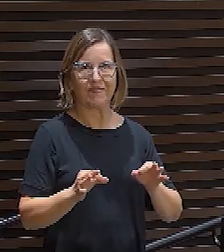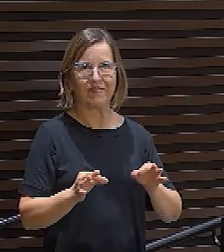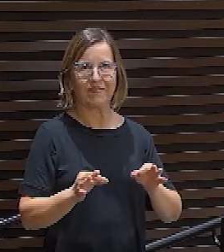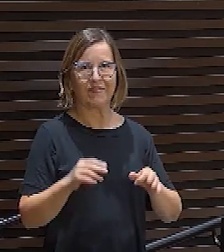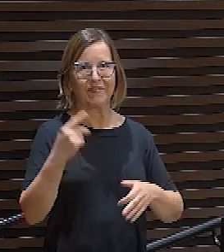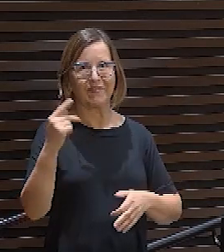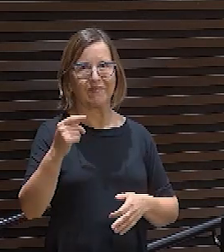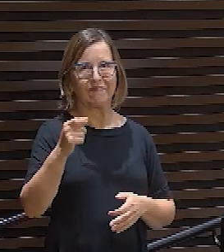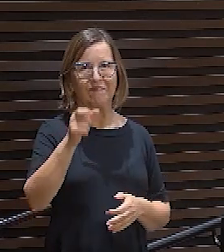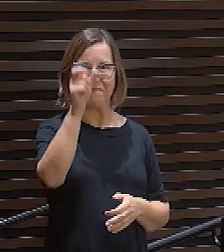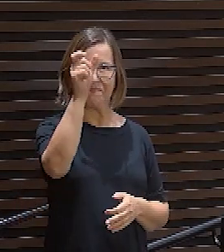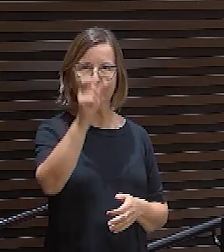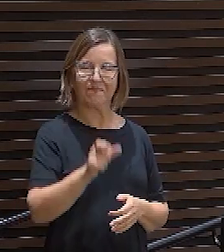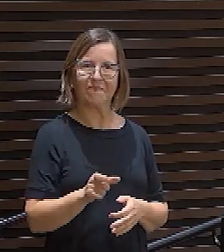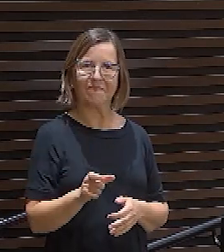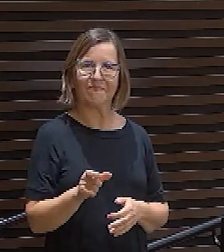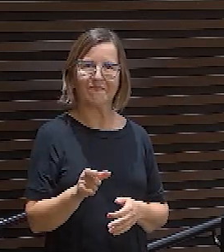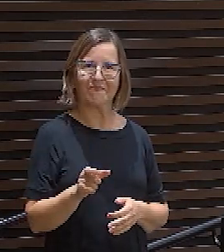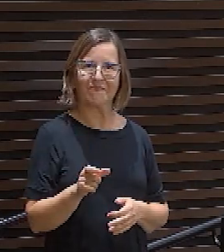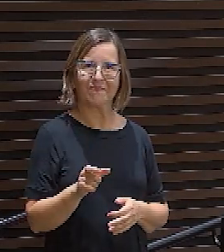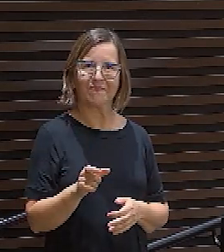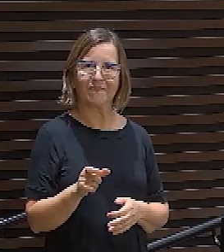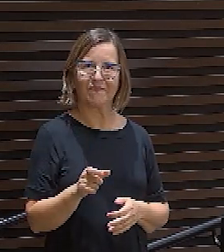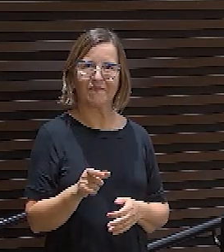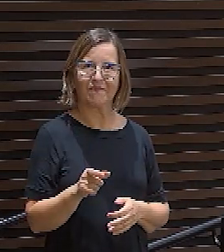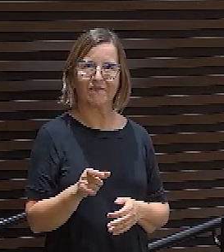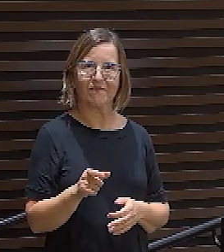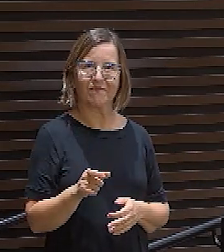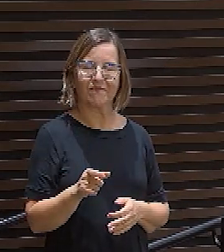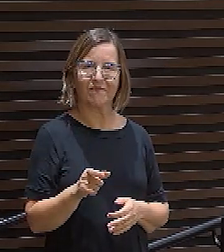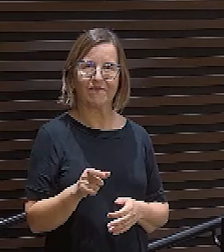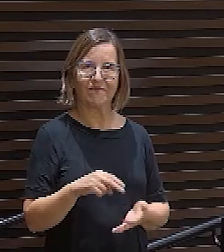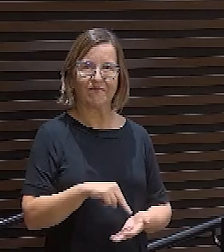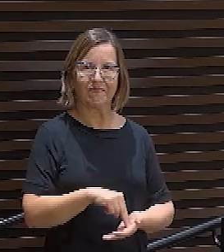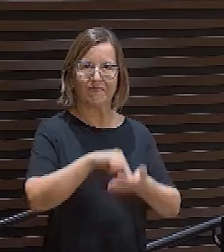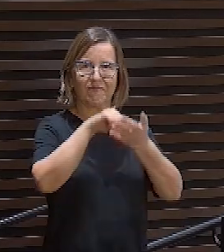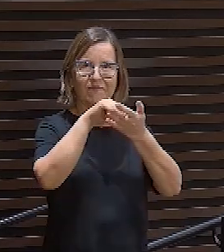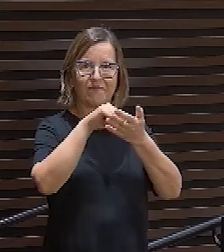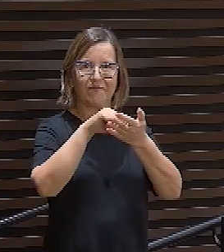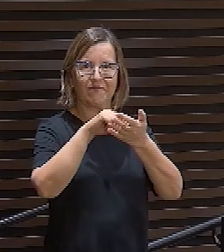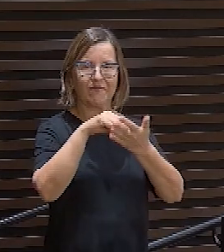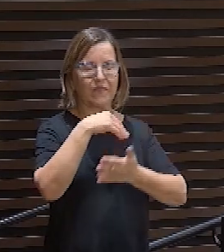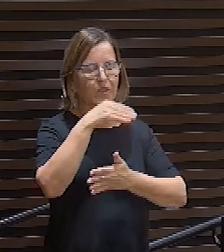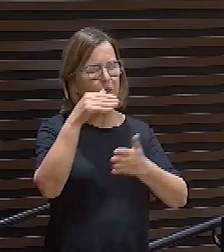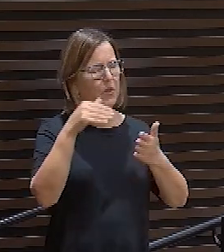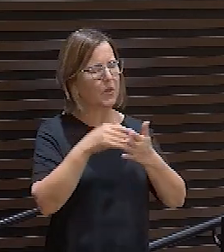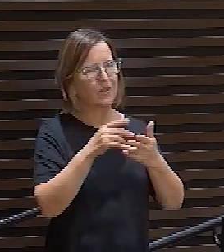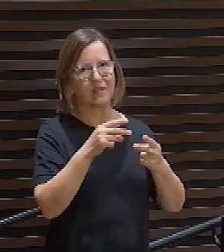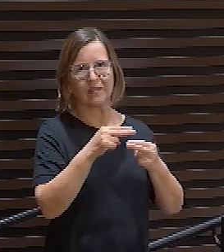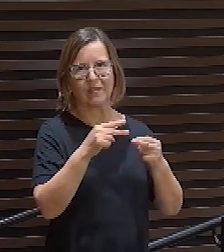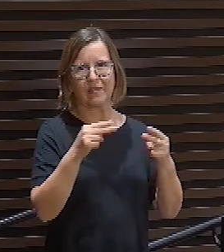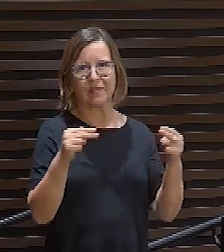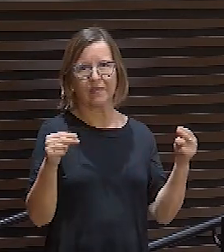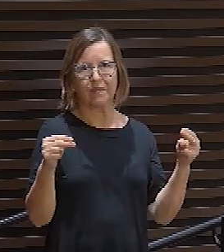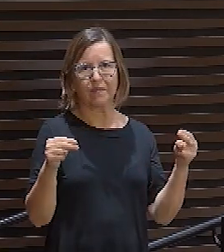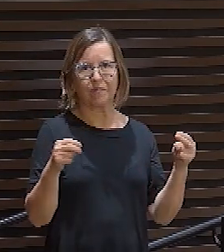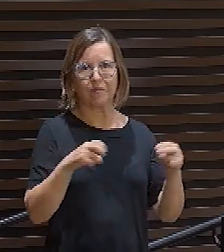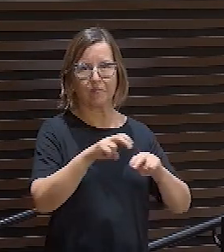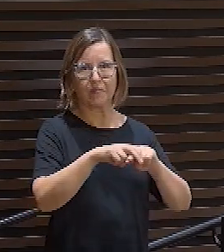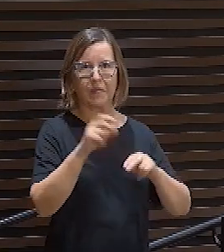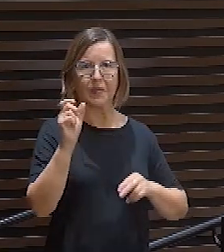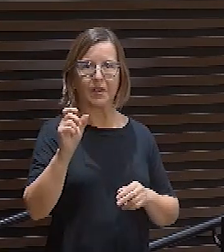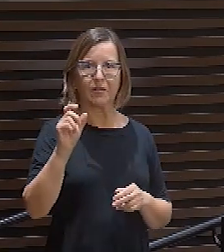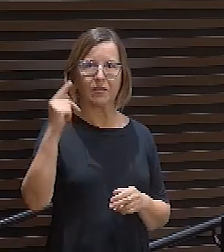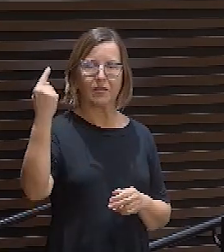exata do ser de Deus, que ele sustenta absolutamente todas as coisas